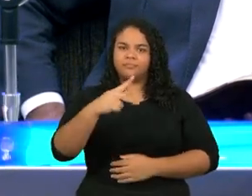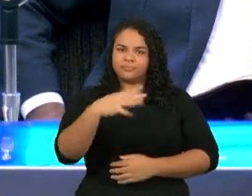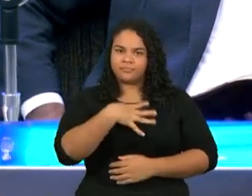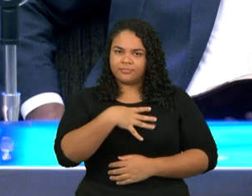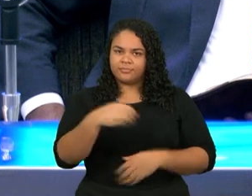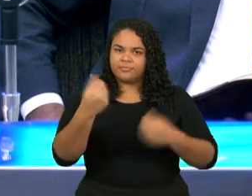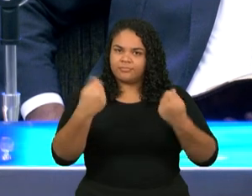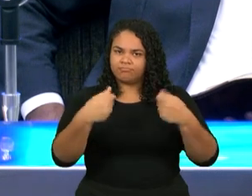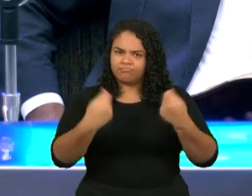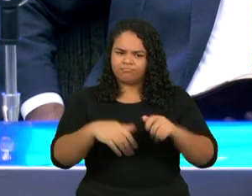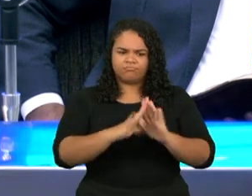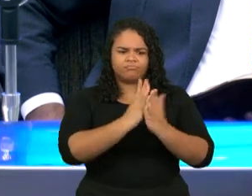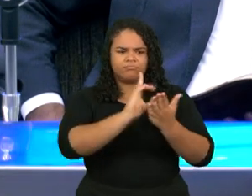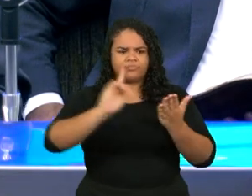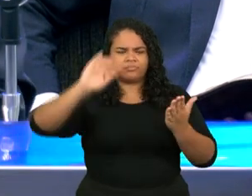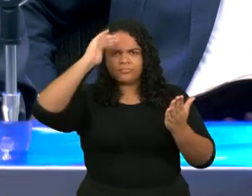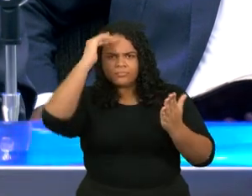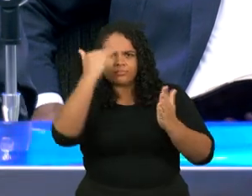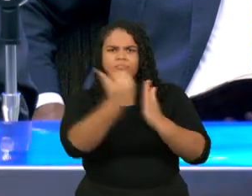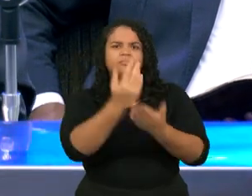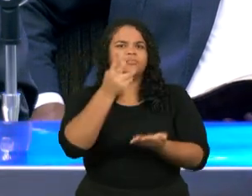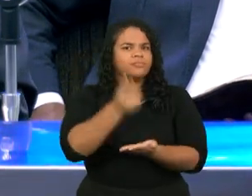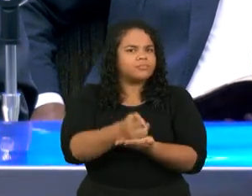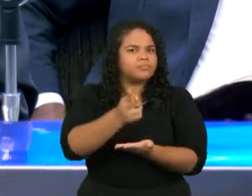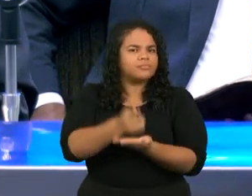que eu expus aqui